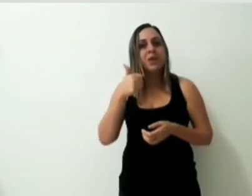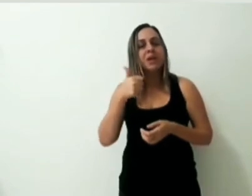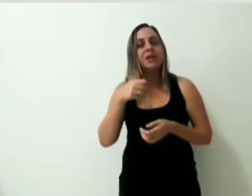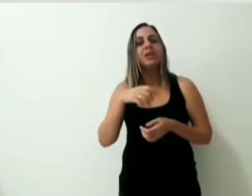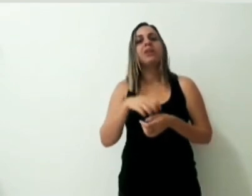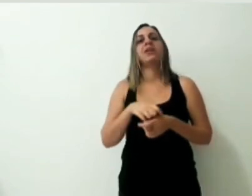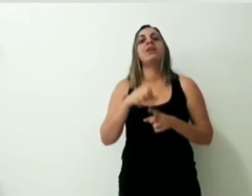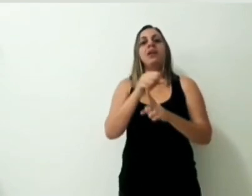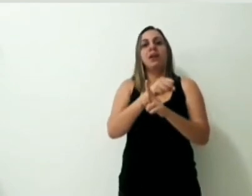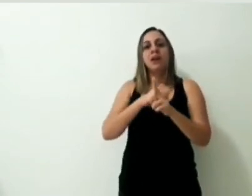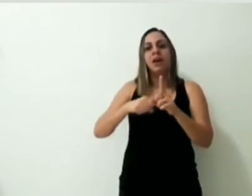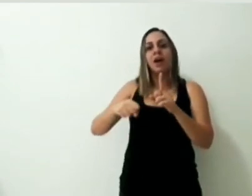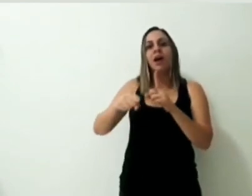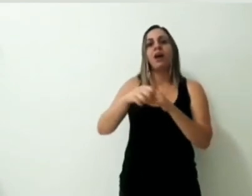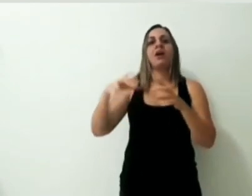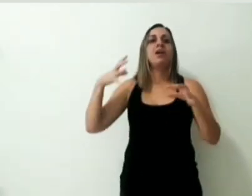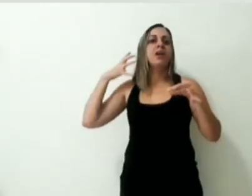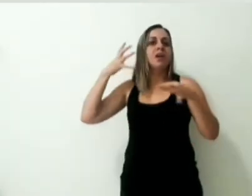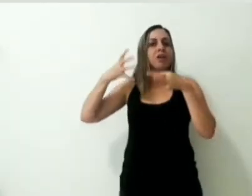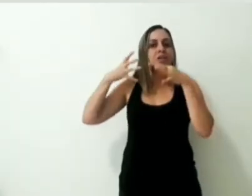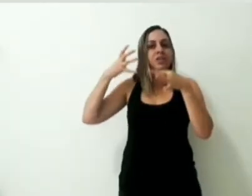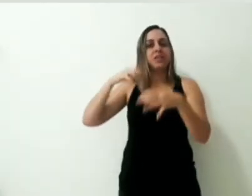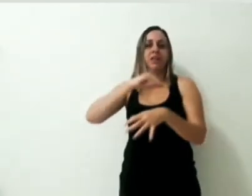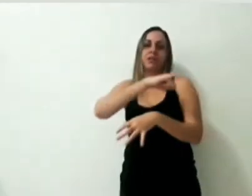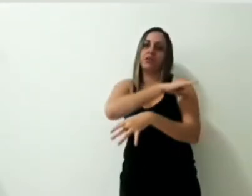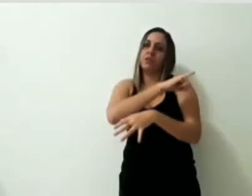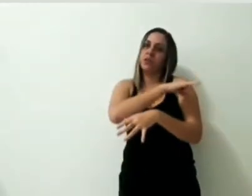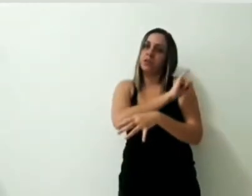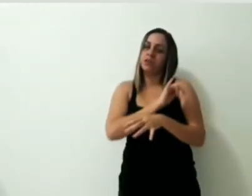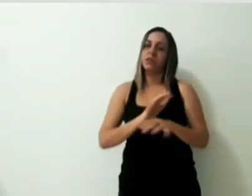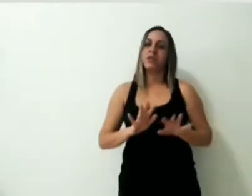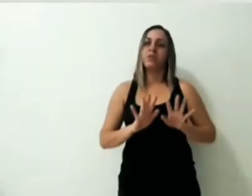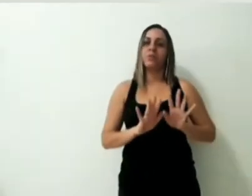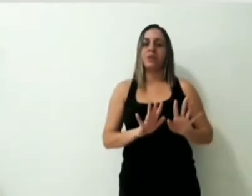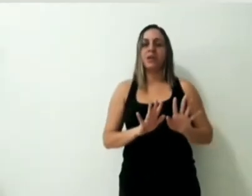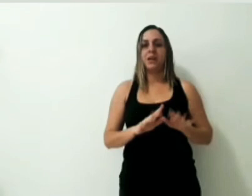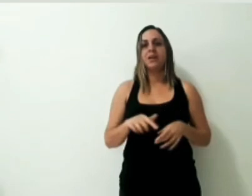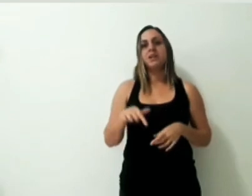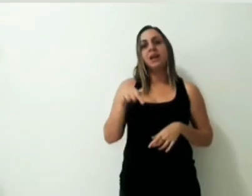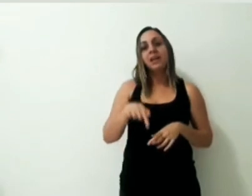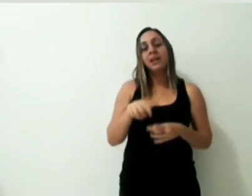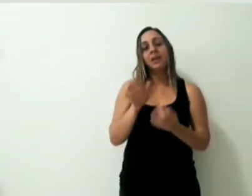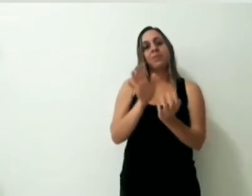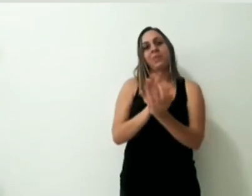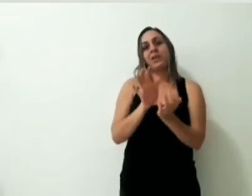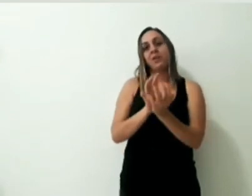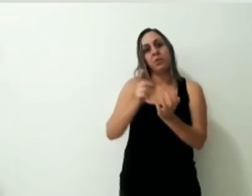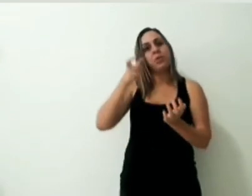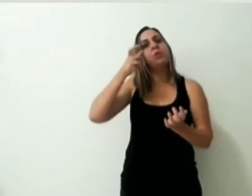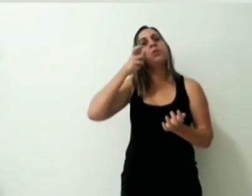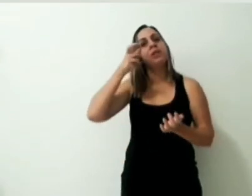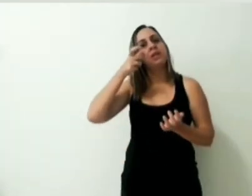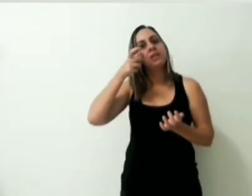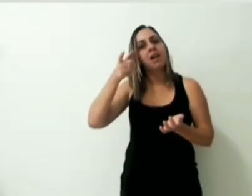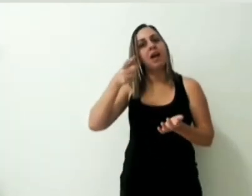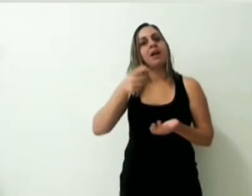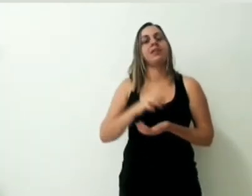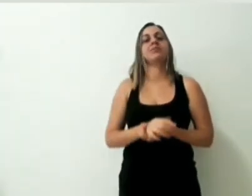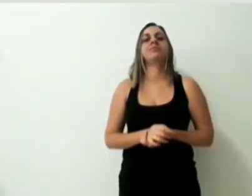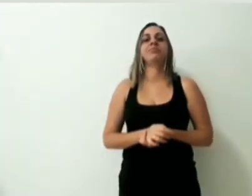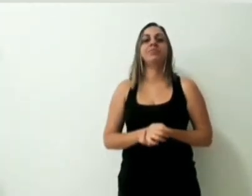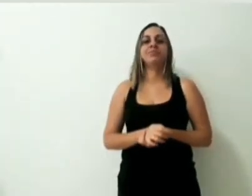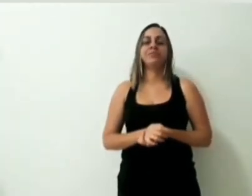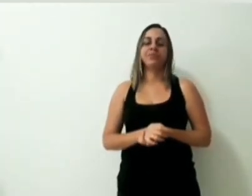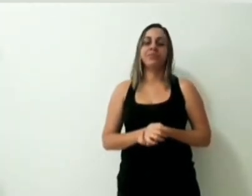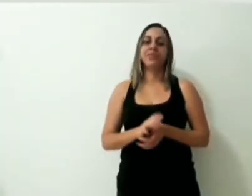a Rádio Sociedade do Rio de Janeiro. Mas aí fica o nosso destaque para Pernambuco, né? O curioso é o seguinte,